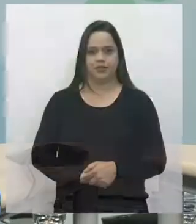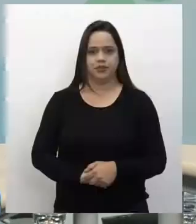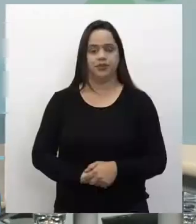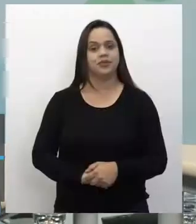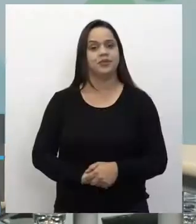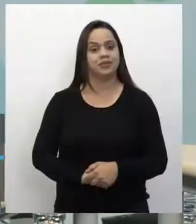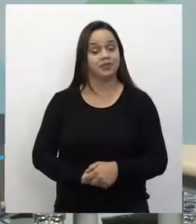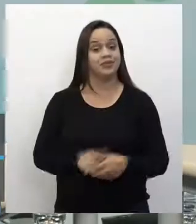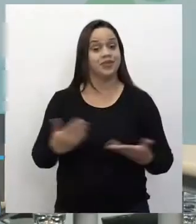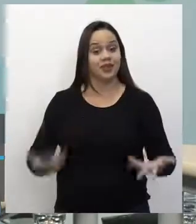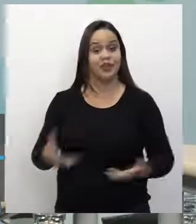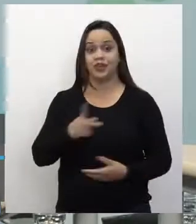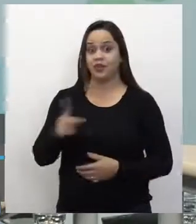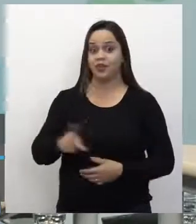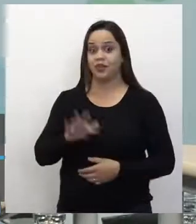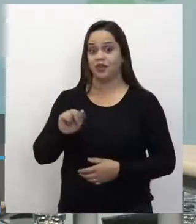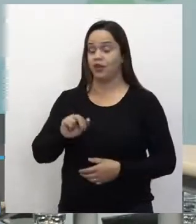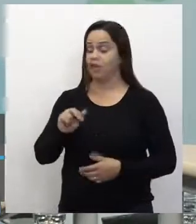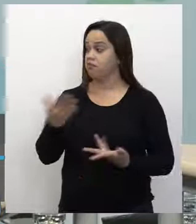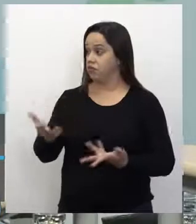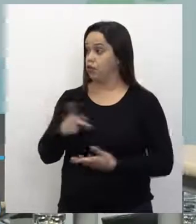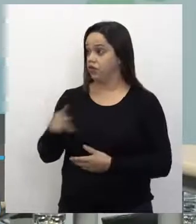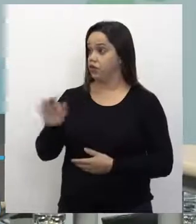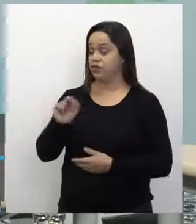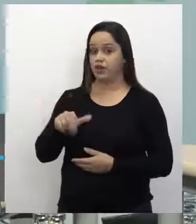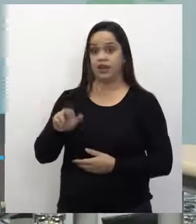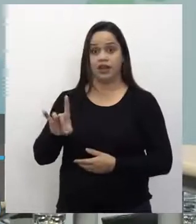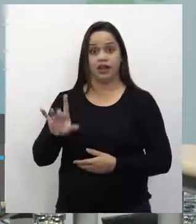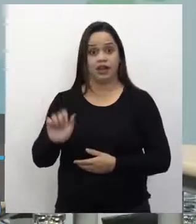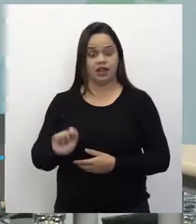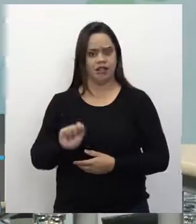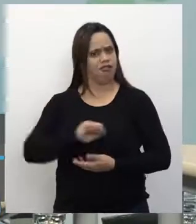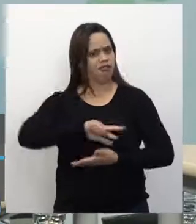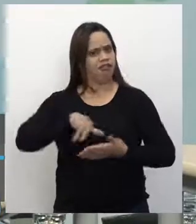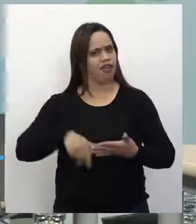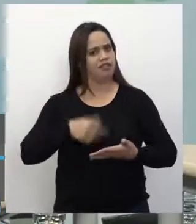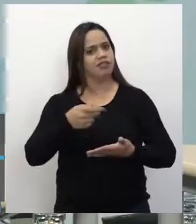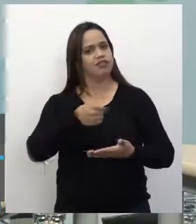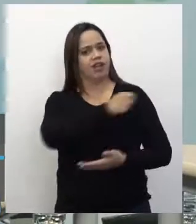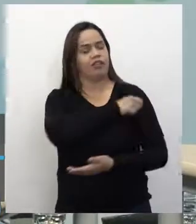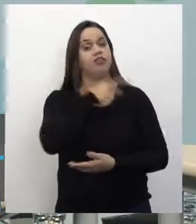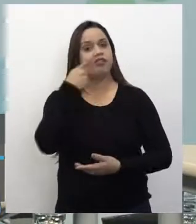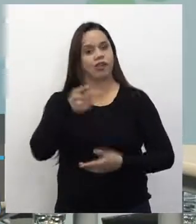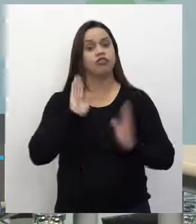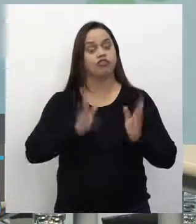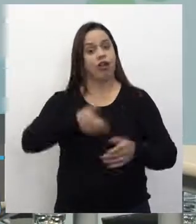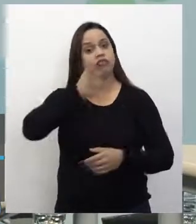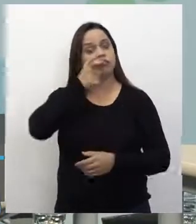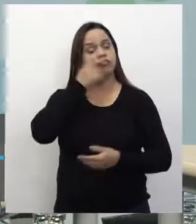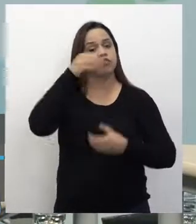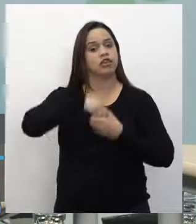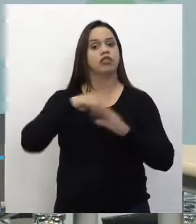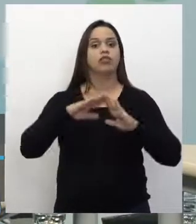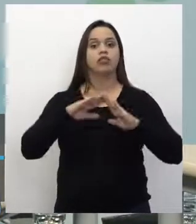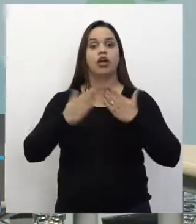Olha só, professora Fernanda, vários alunos aqui disseram que já assistiram nas suas escolas, tá?